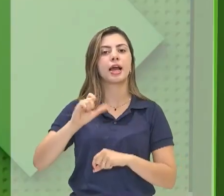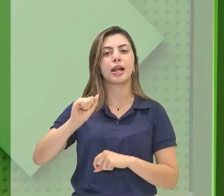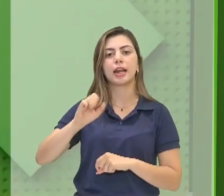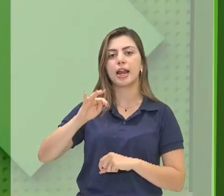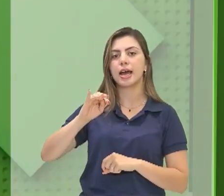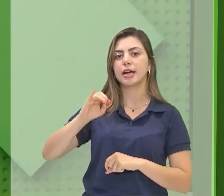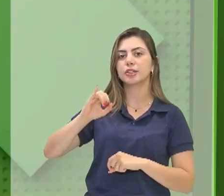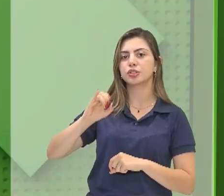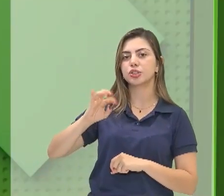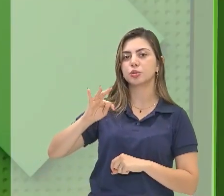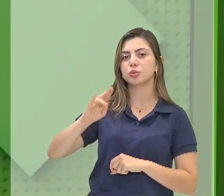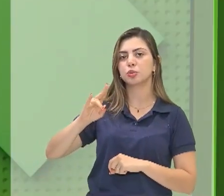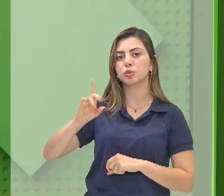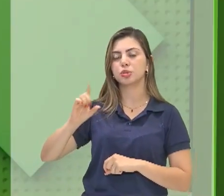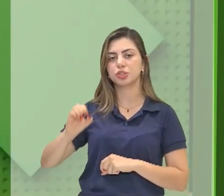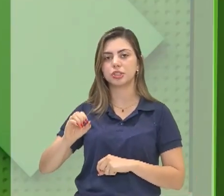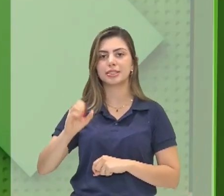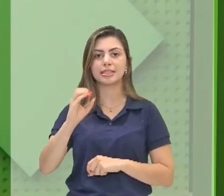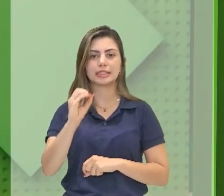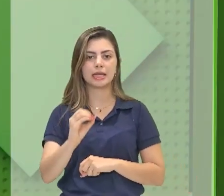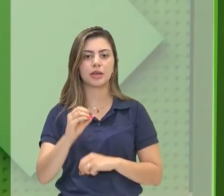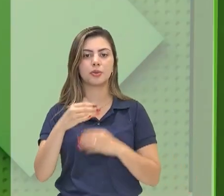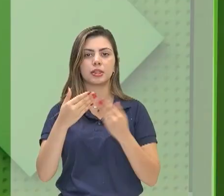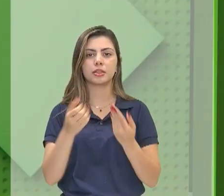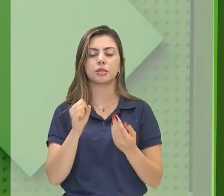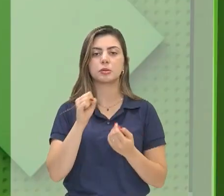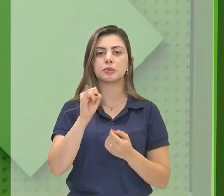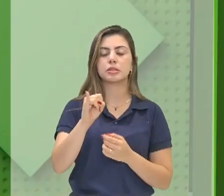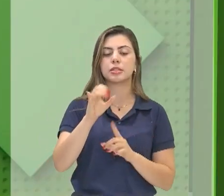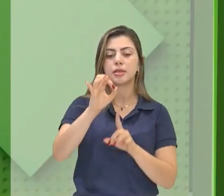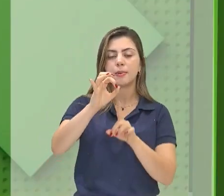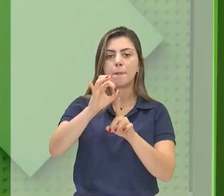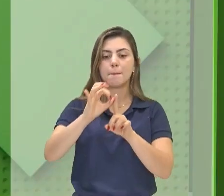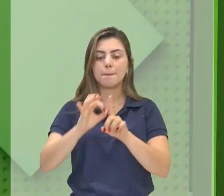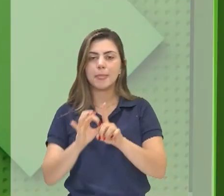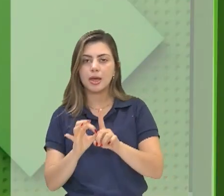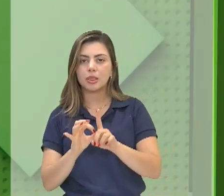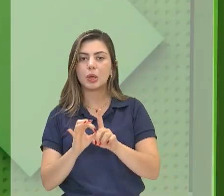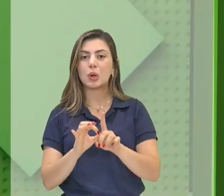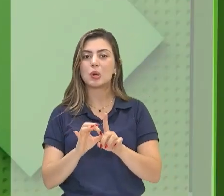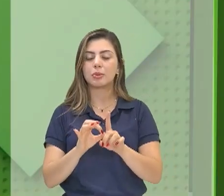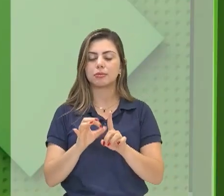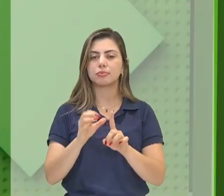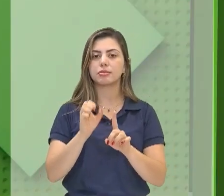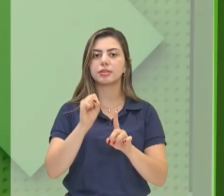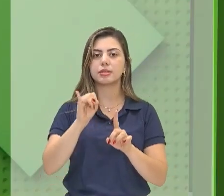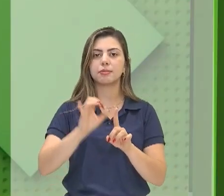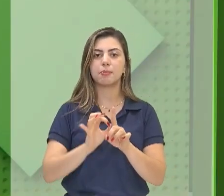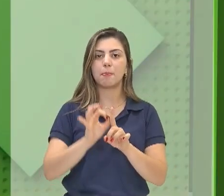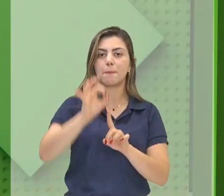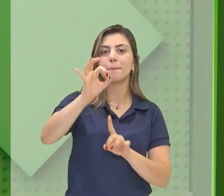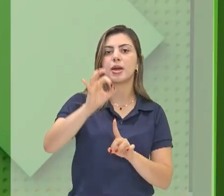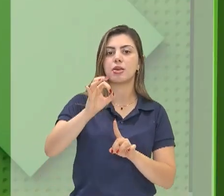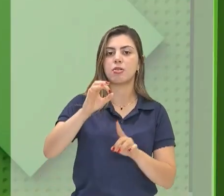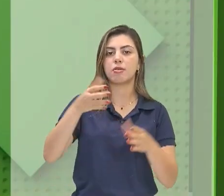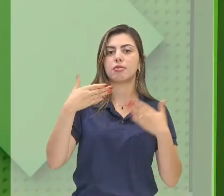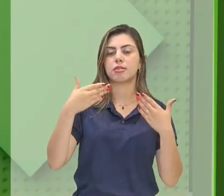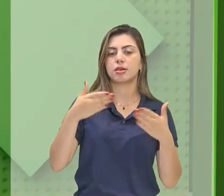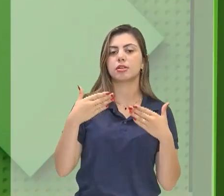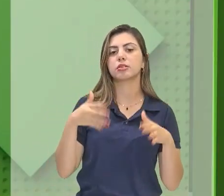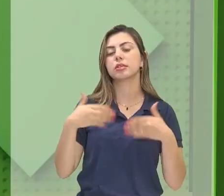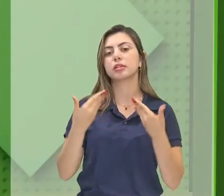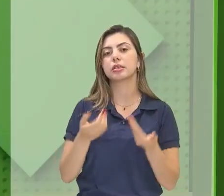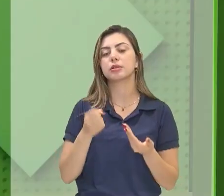a latitude, mais quente é o local. Quanto maior a latitude, perto dos polos, perto